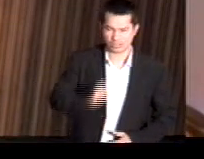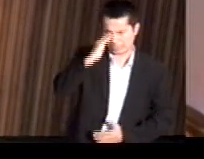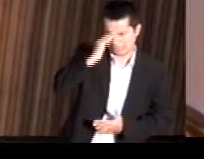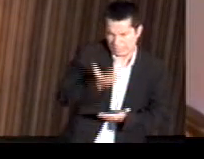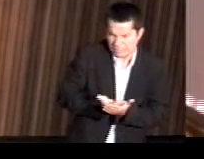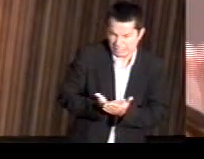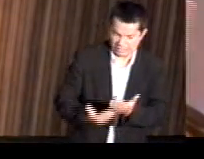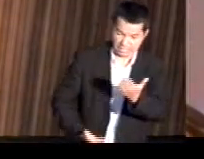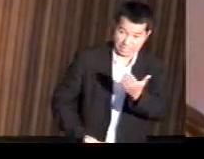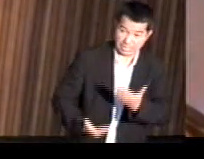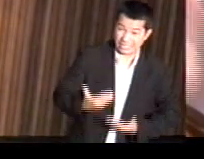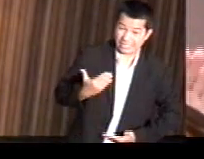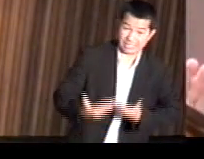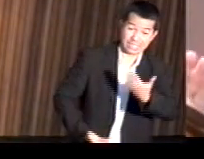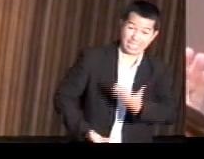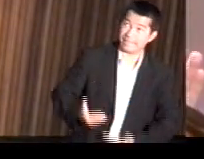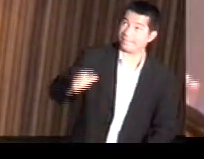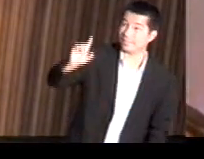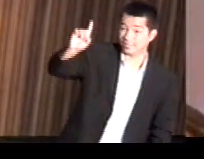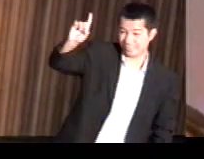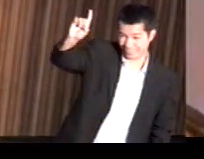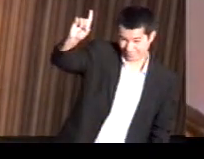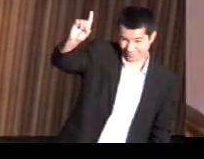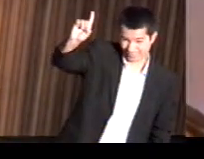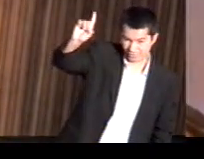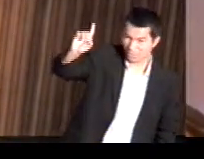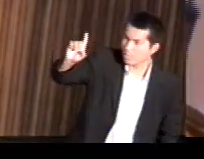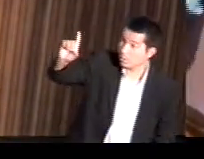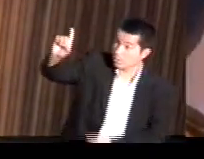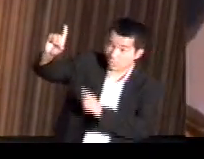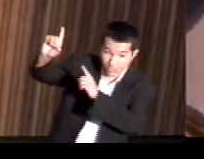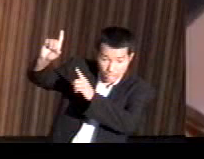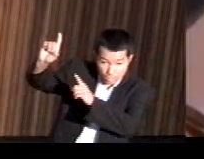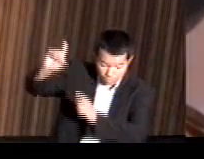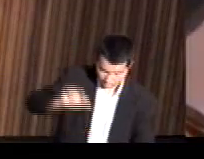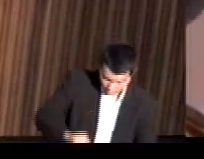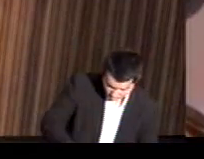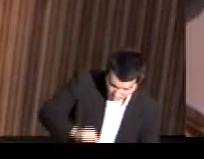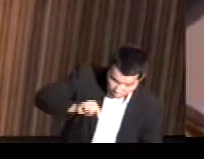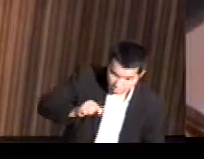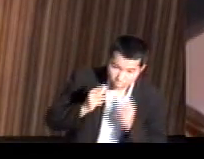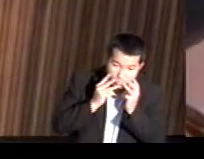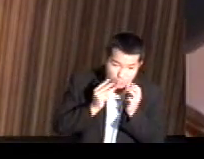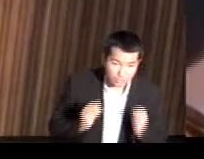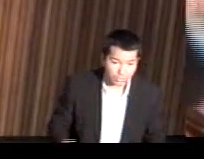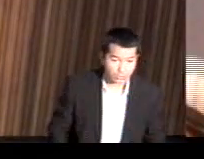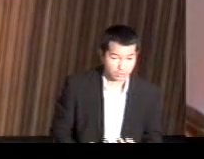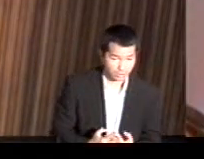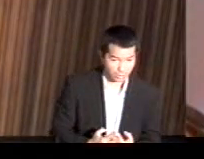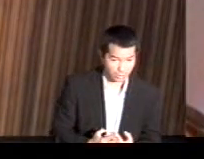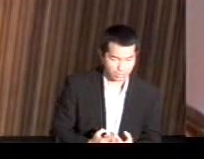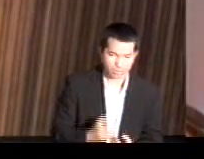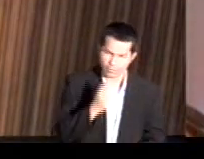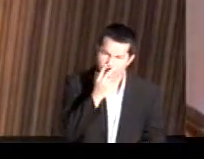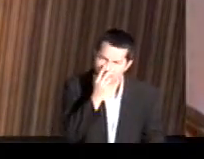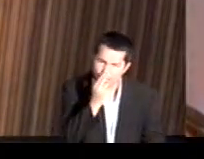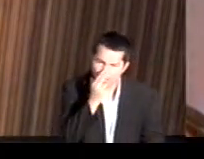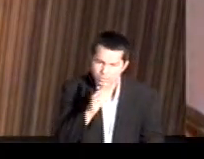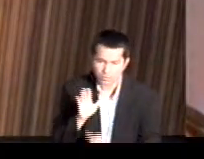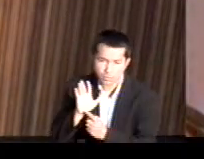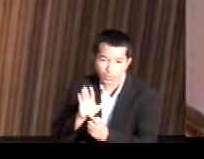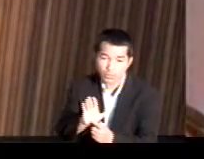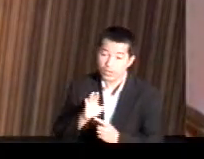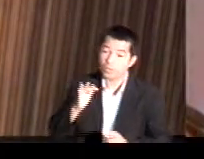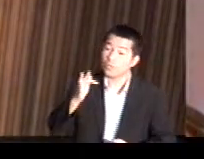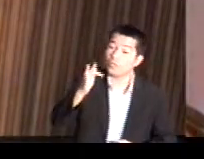homem que Deus projetou usar como um referencial do que aconteceria no futuro.